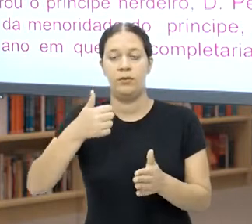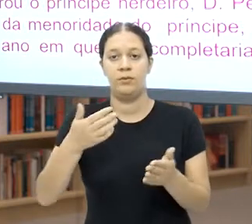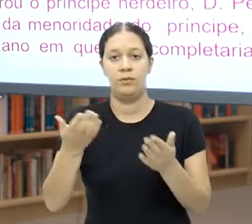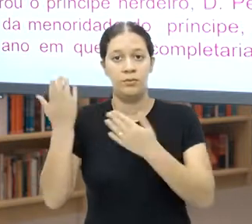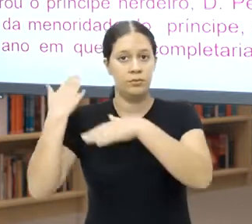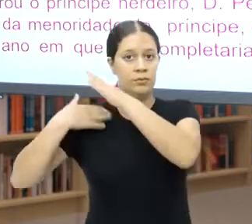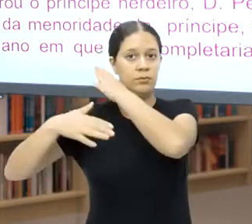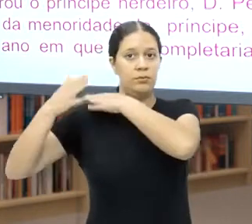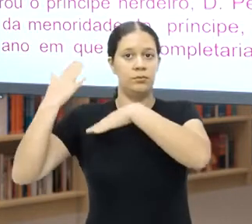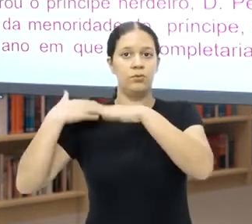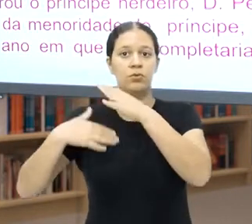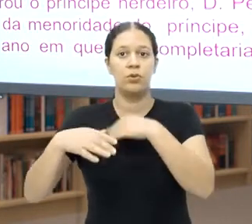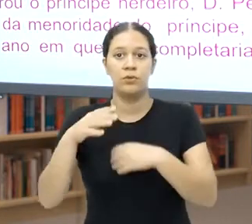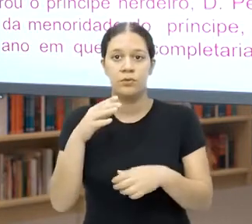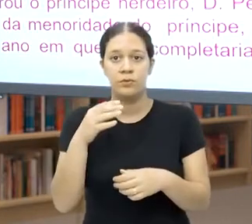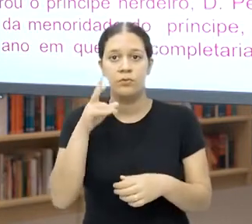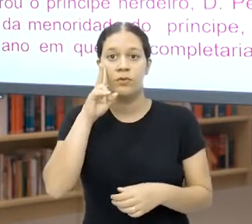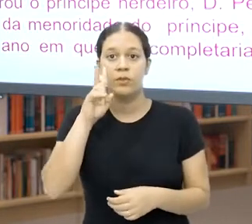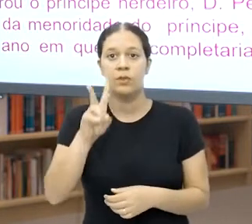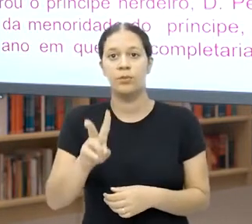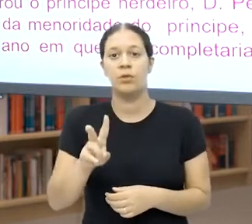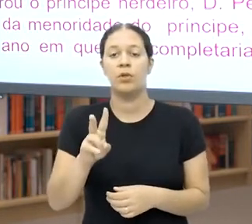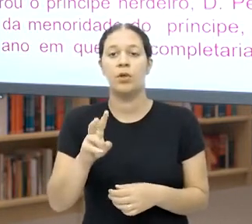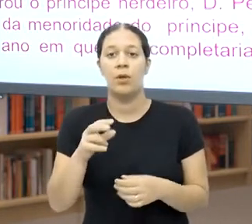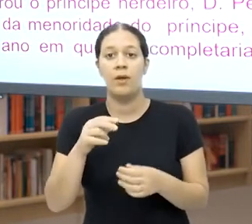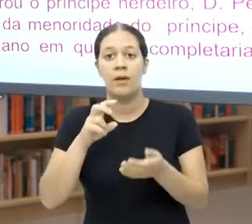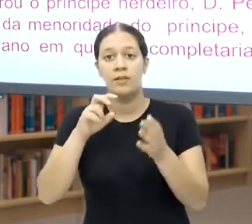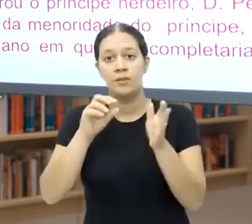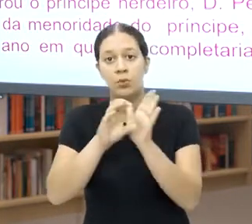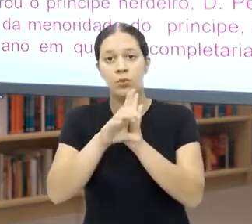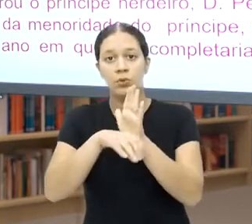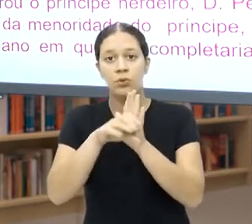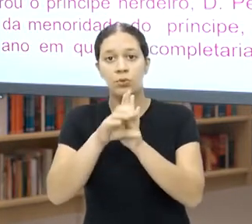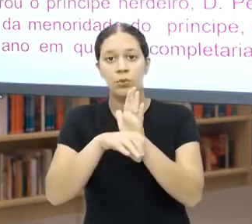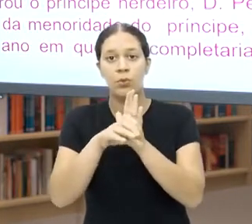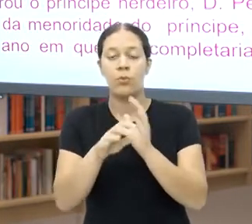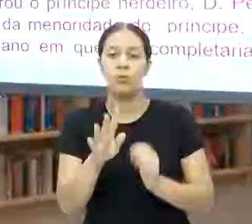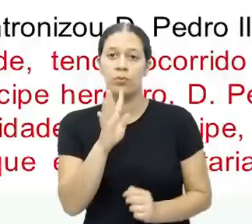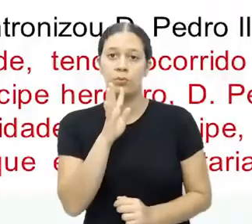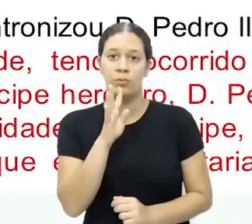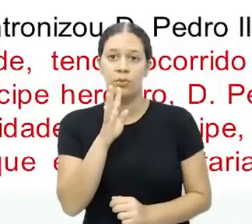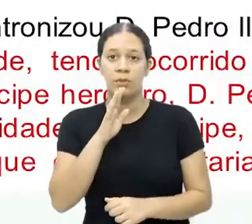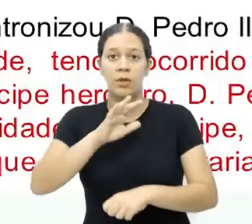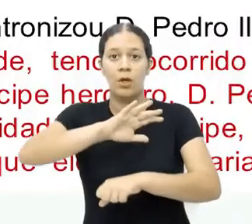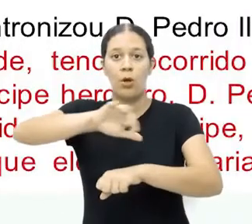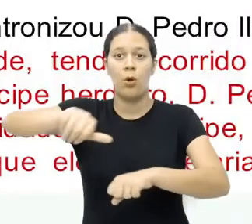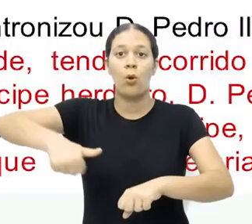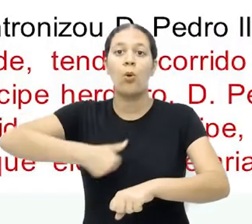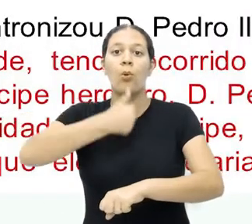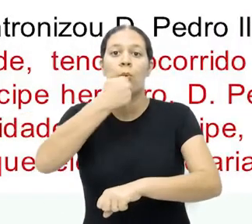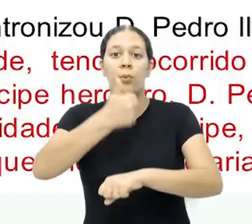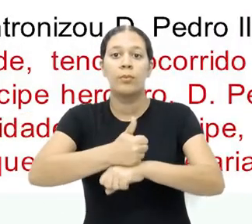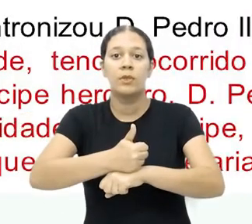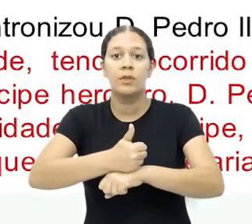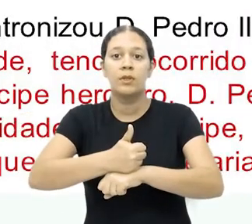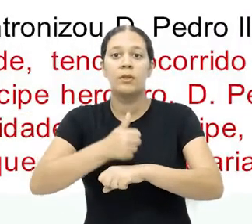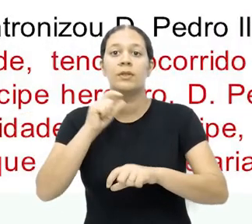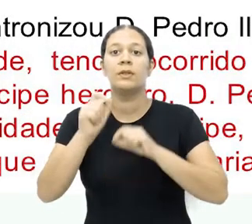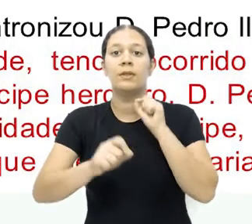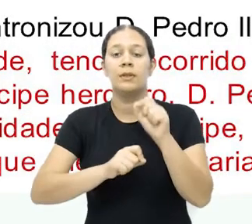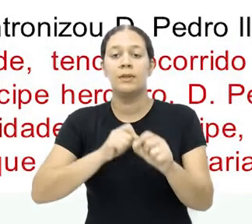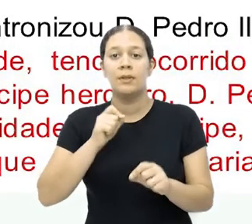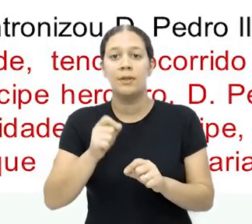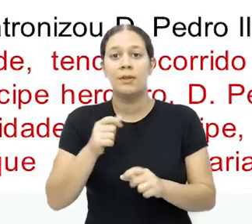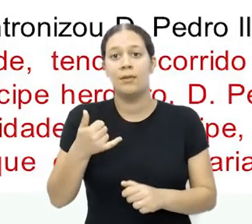aula anterior, nós vimos, tá certo? Esse assunto aí. Foi conhecido como golpe de quê? Da